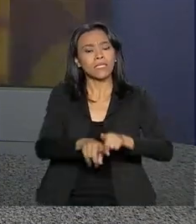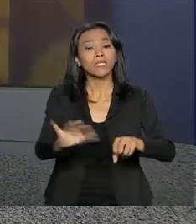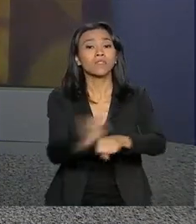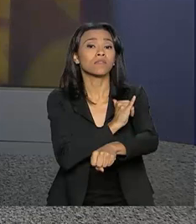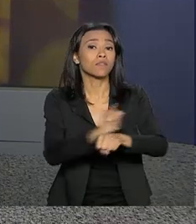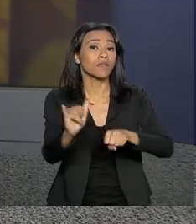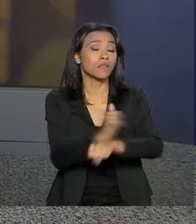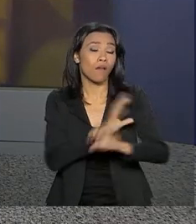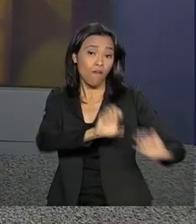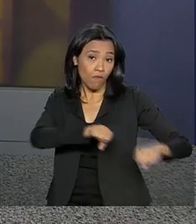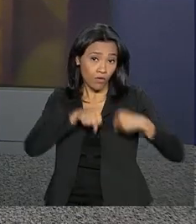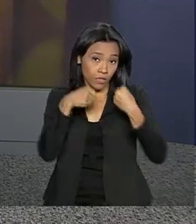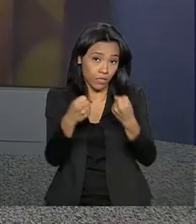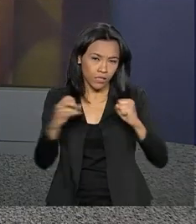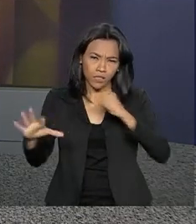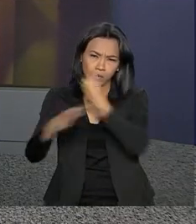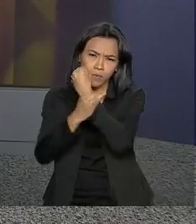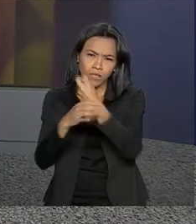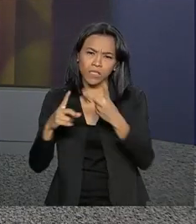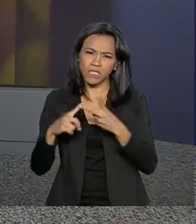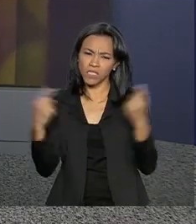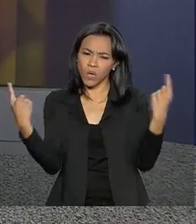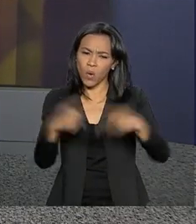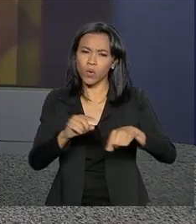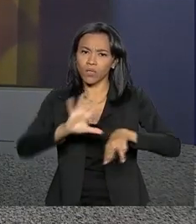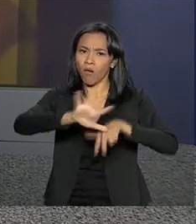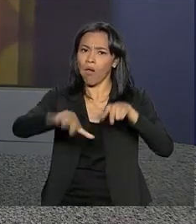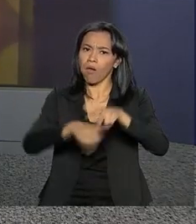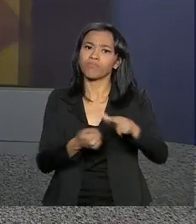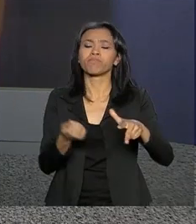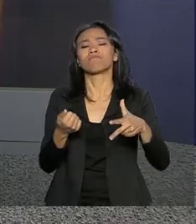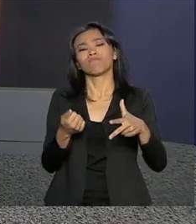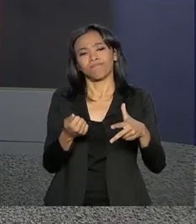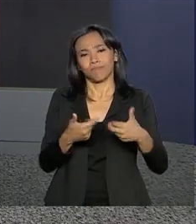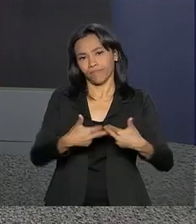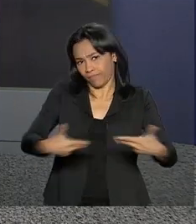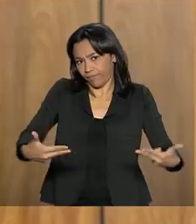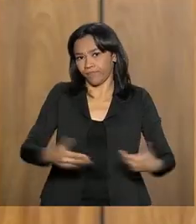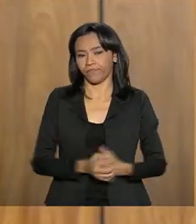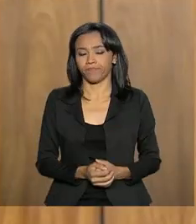estratégica, fortalecendo a segurança, o combate ao tráfico e à corrupção.